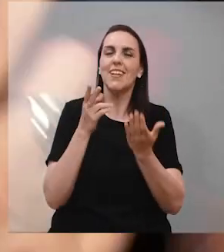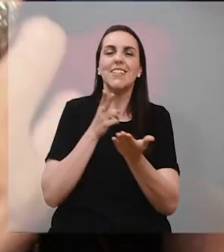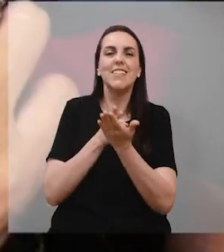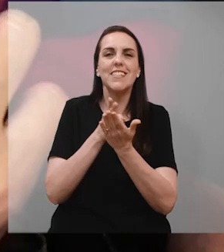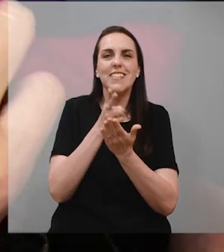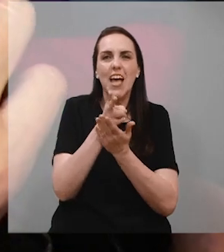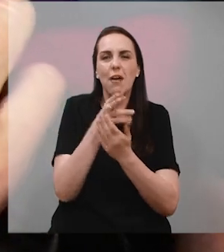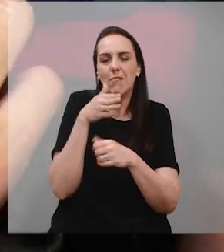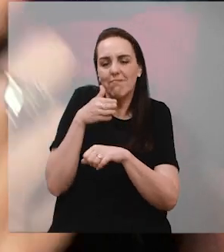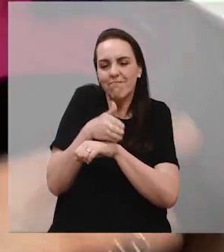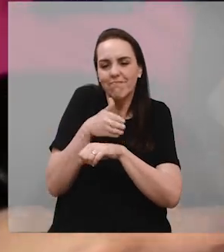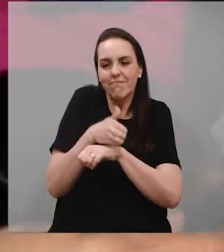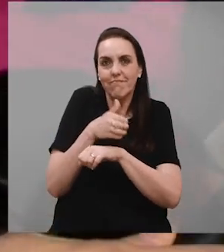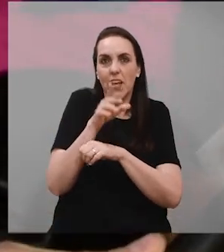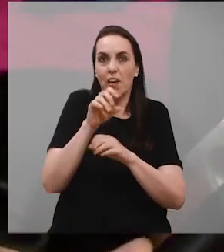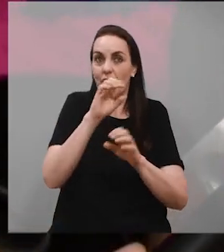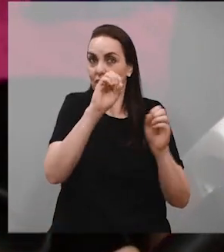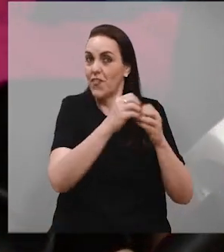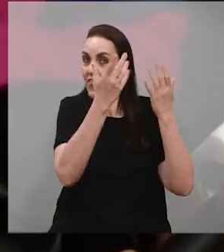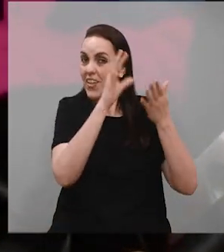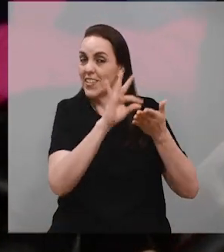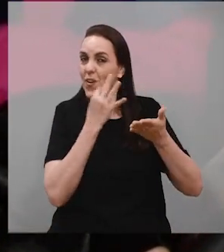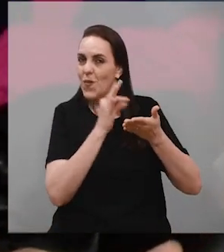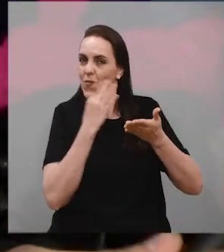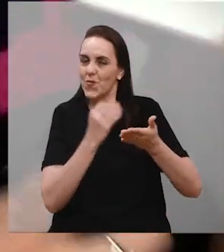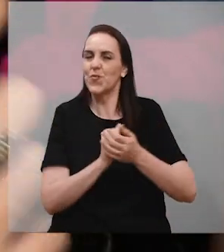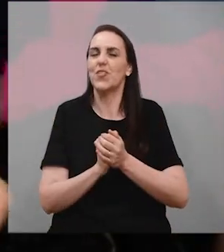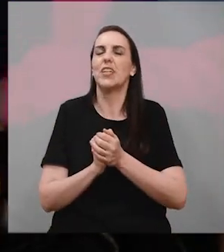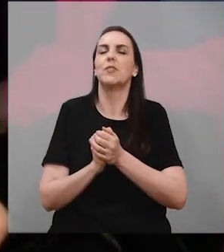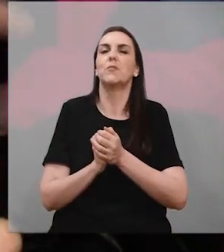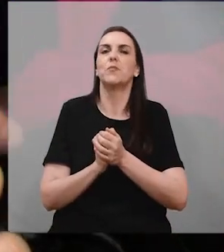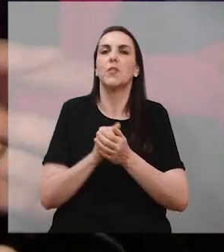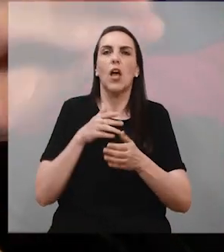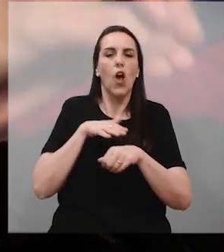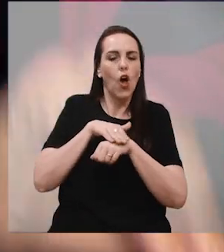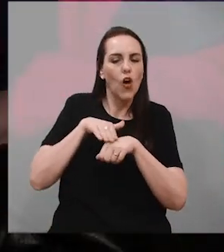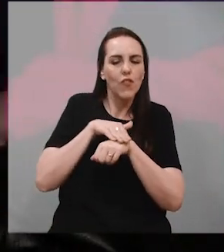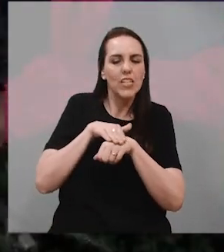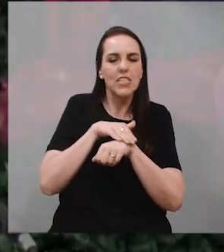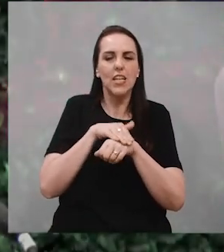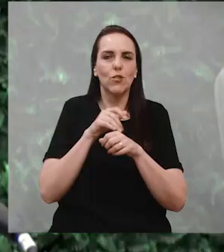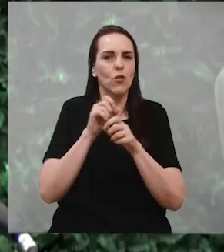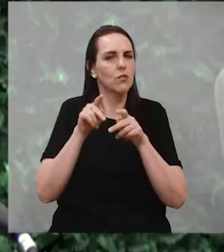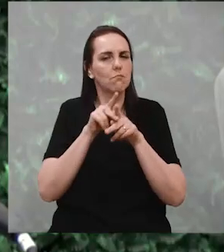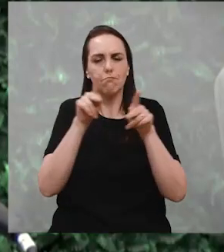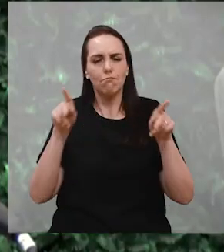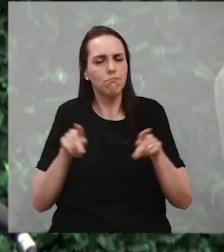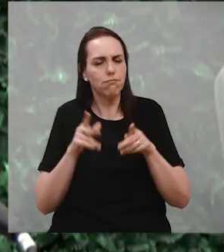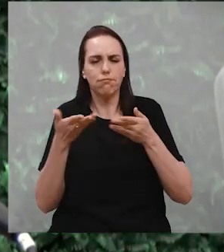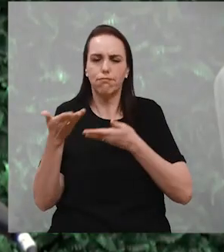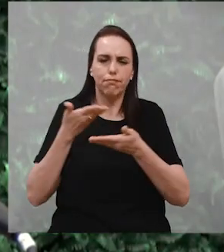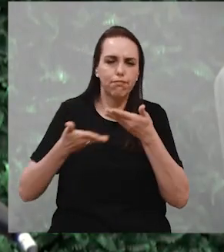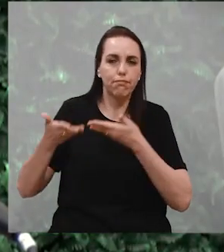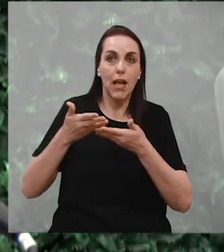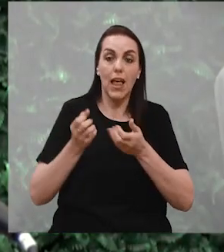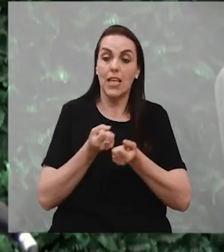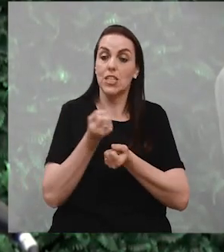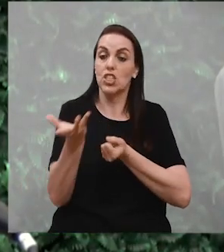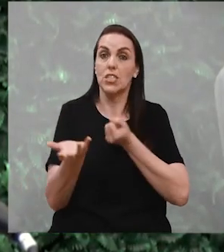comunidade que sempre participa, né, da Festa da Uva, a gente conversando com o público.